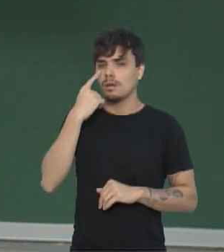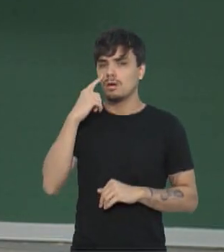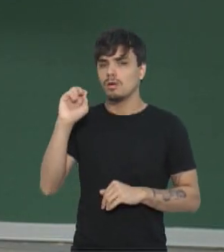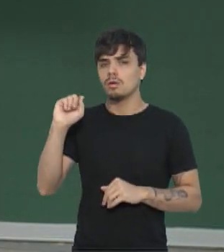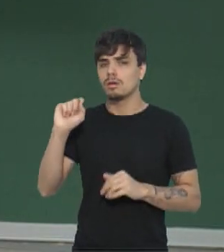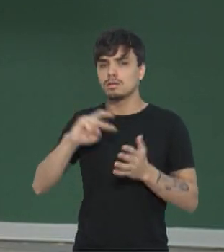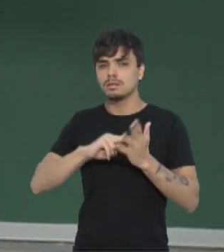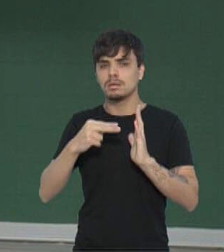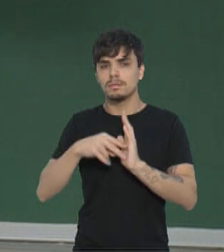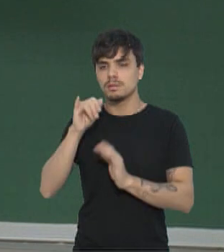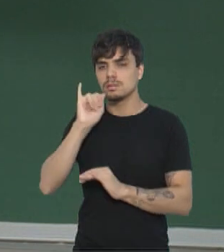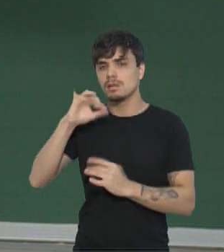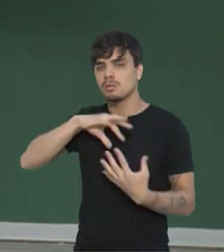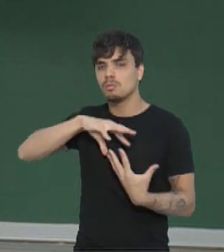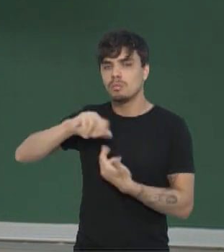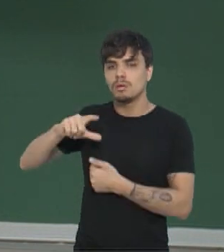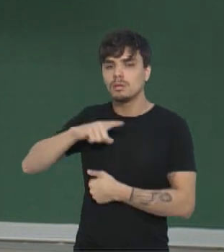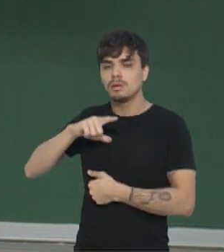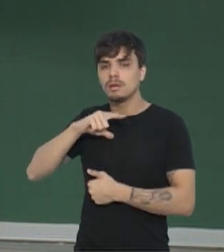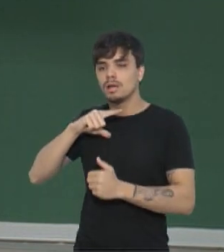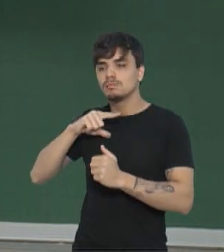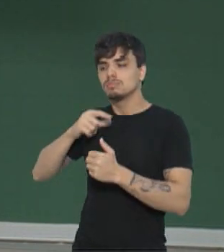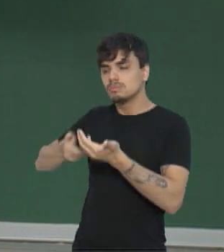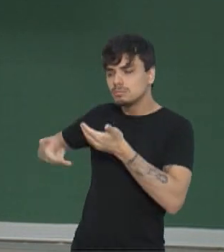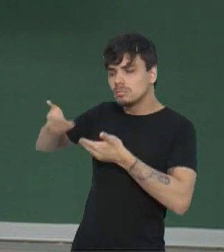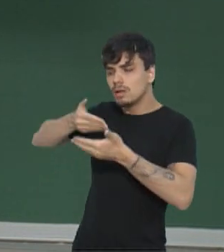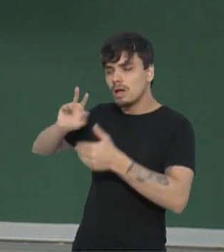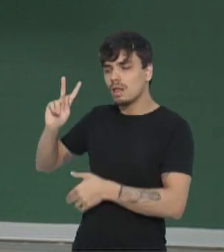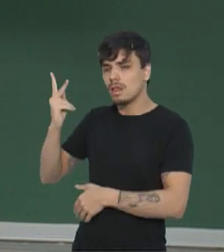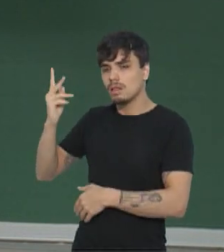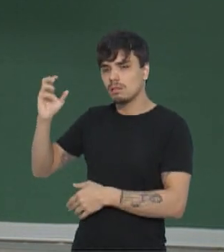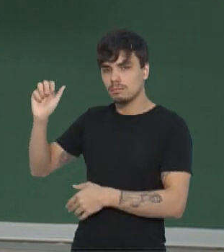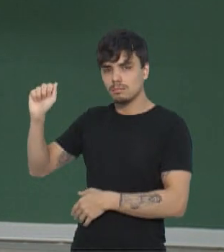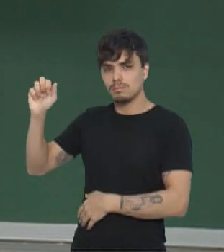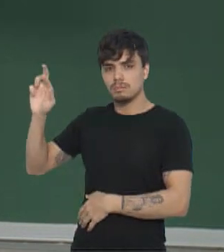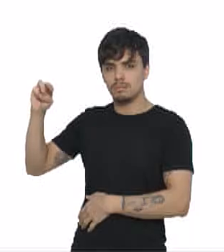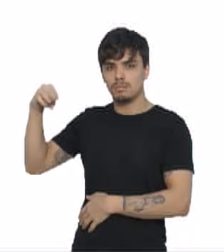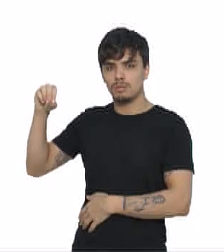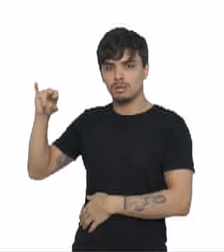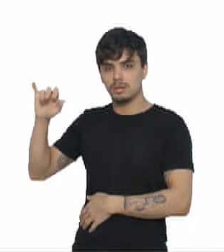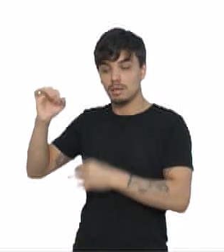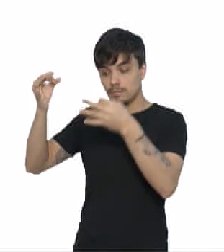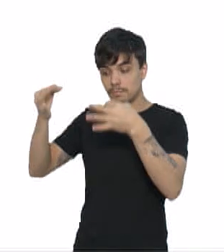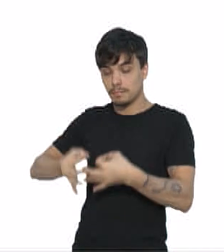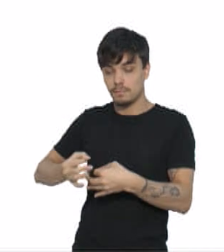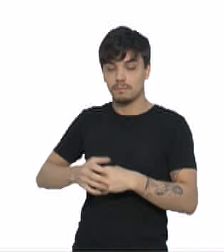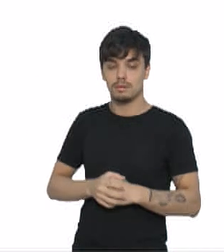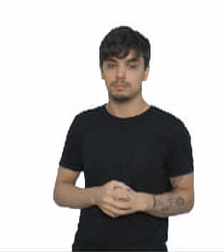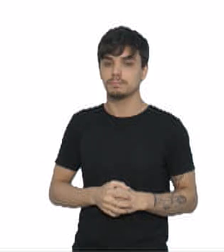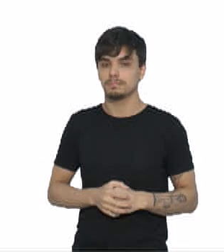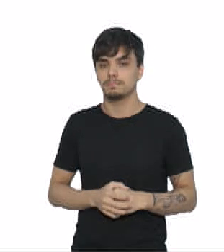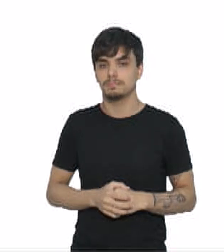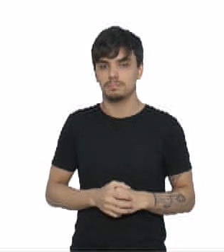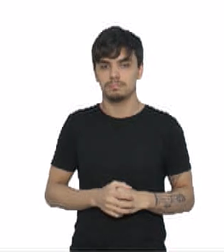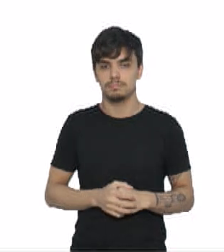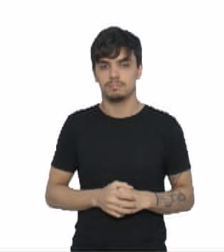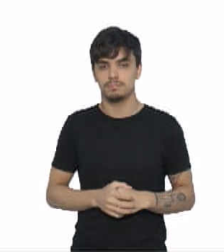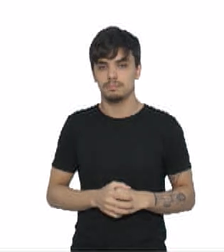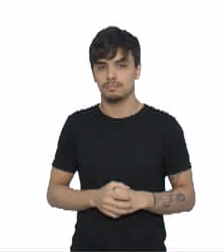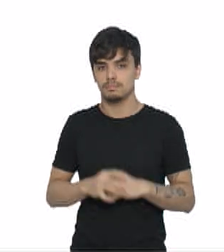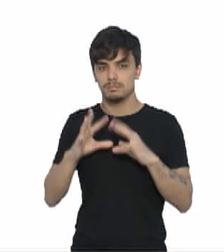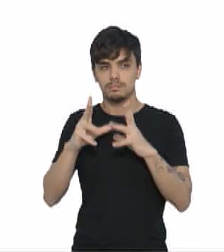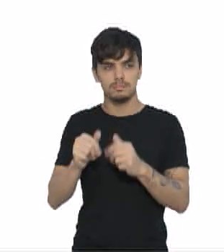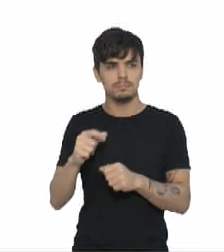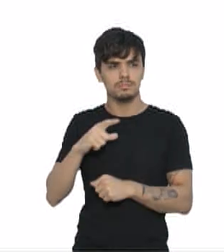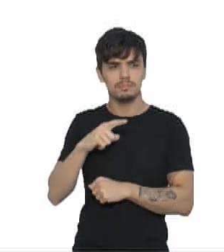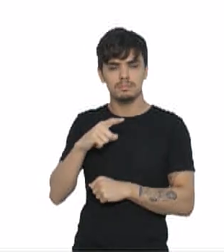significa dizer que o mundo tem uma harmonia perfeita? De que tudo é como deveria ser e